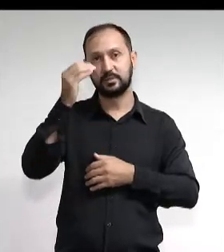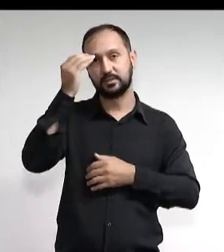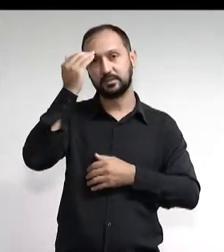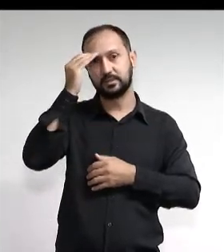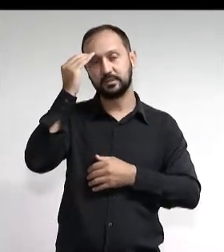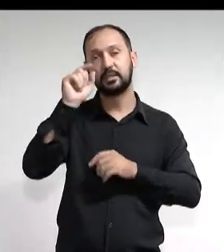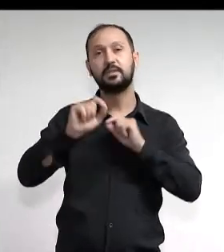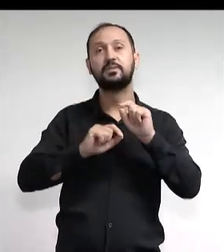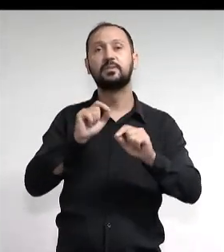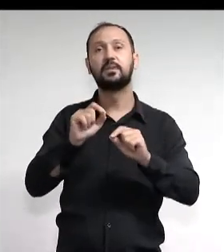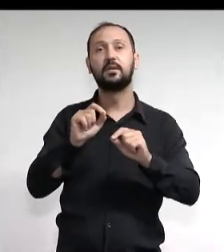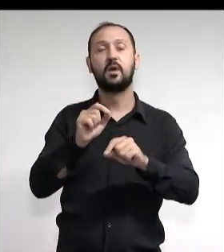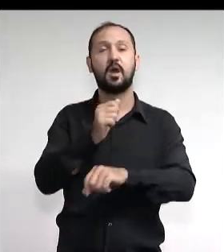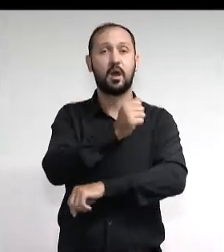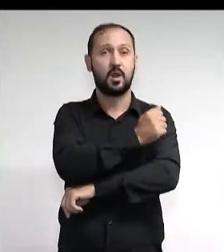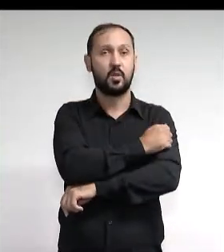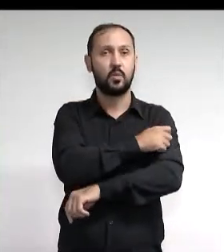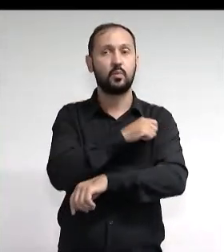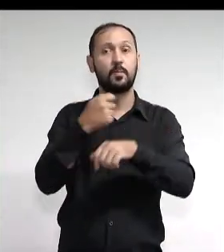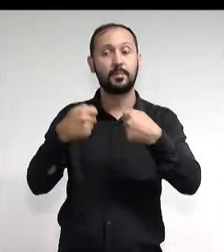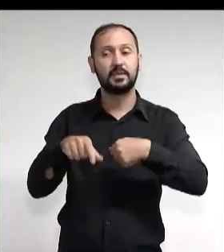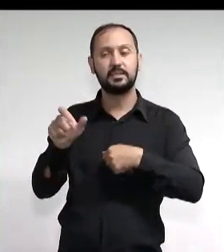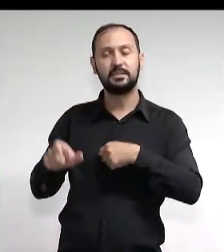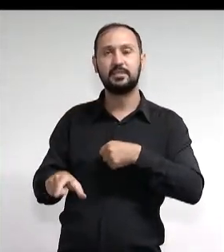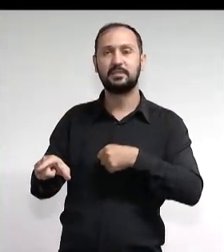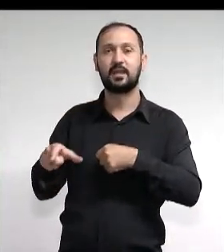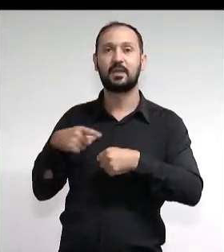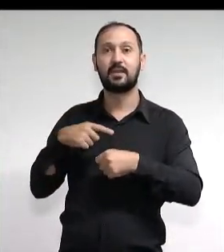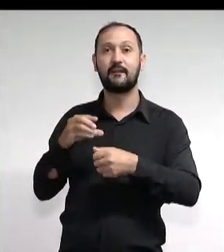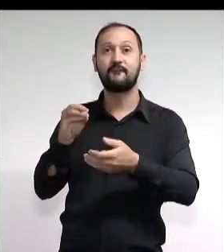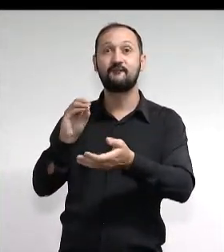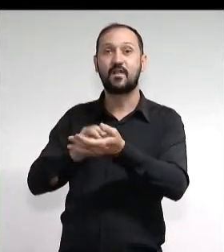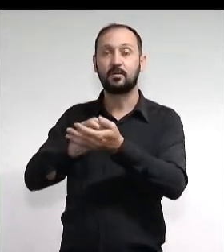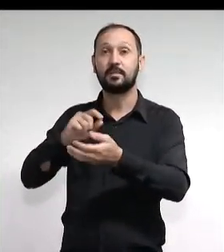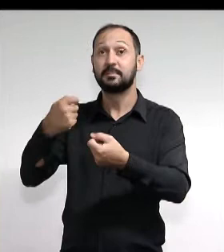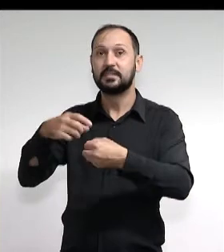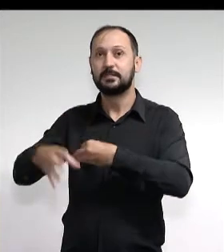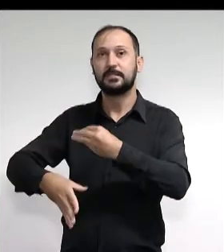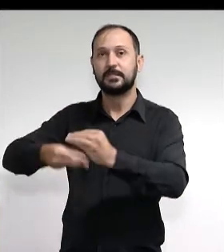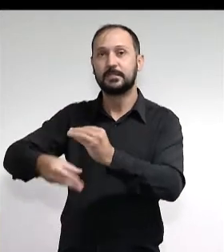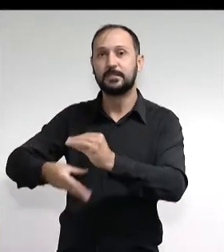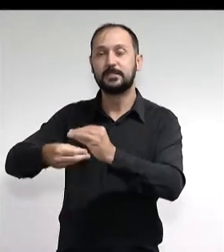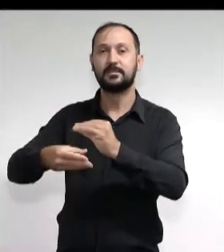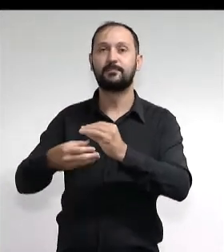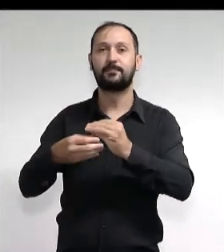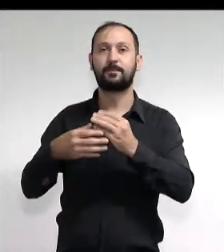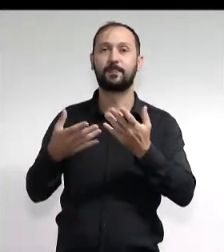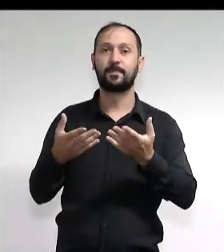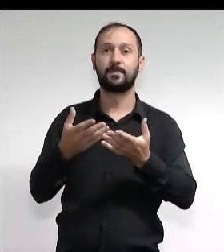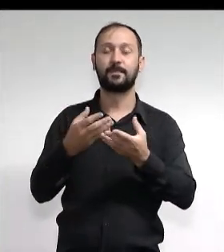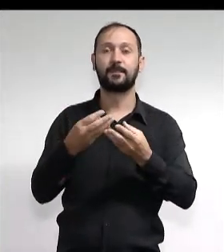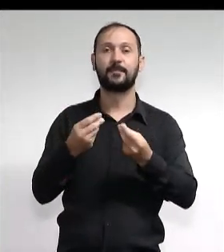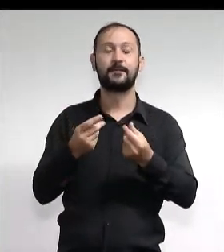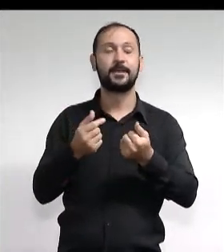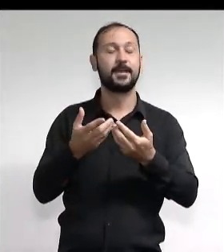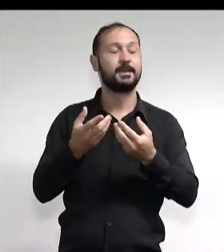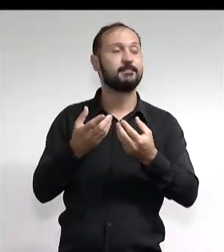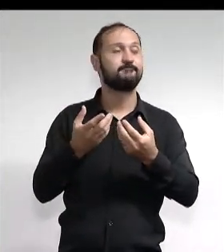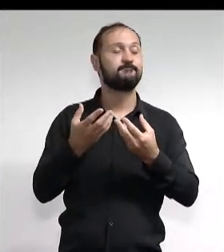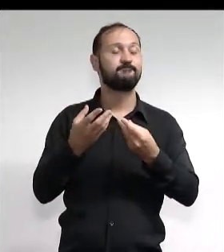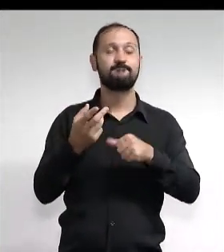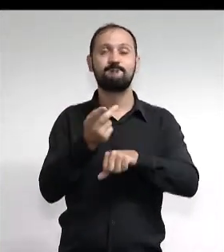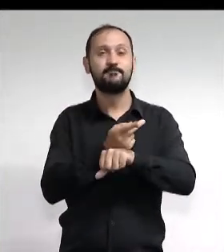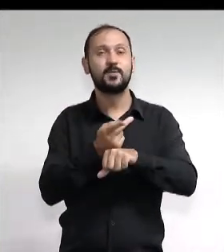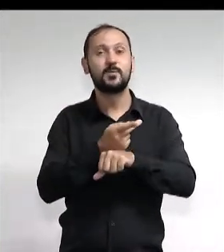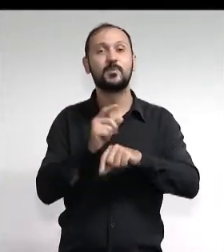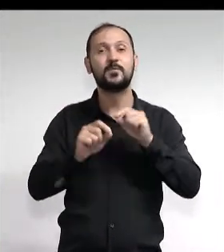professores entendem que esses alunos precisam de algo mais. Então, eles buscam, de alguma